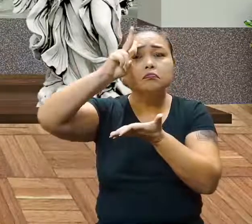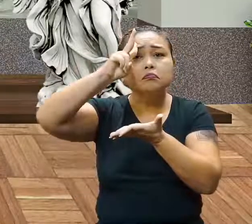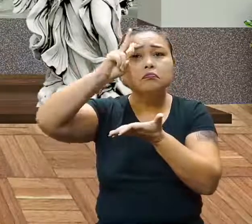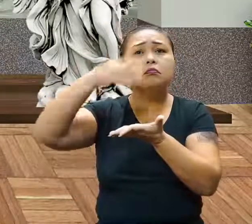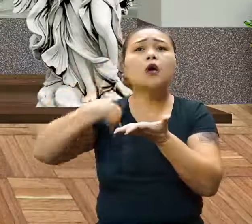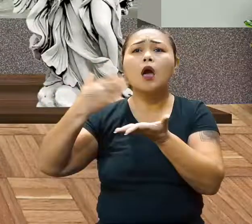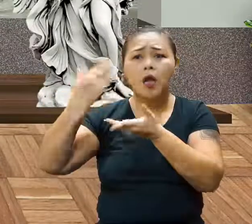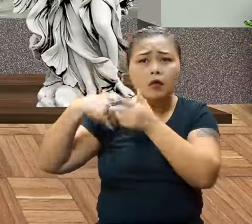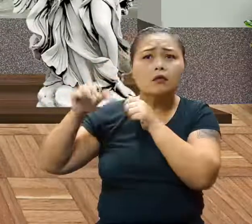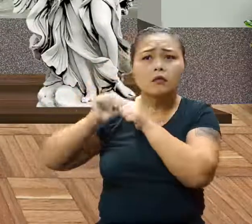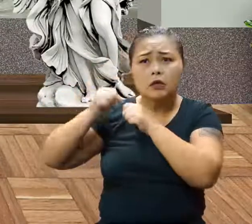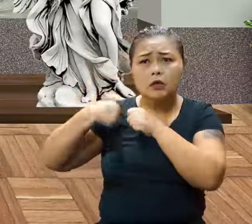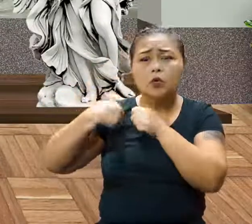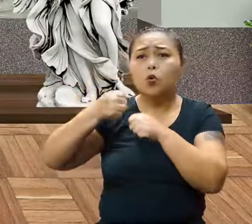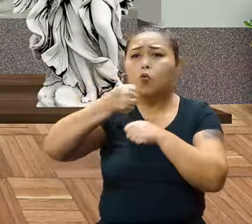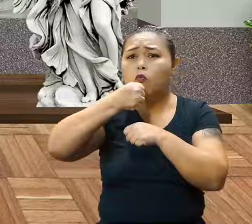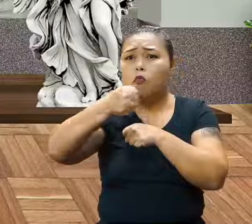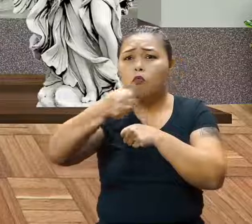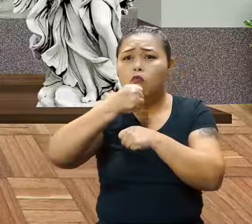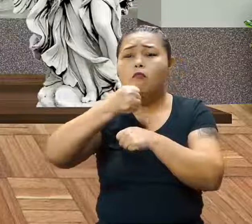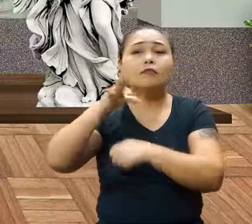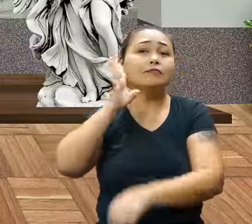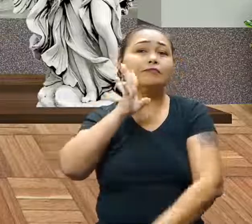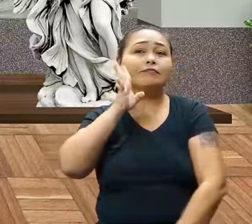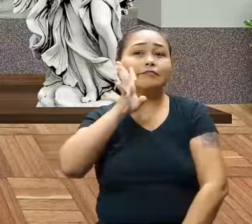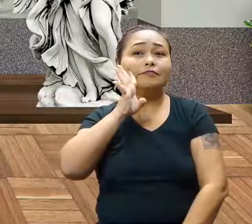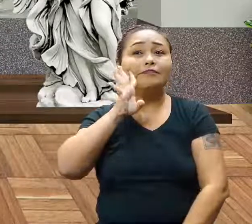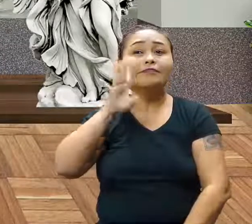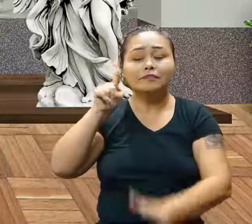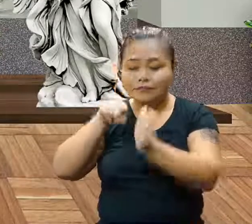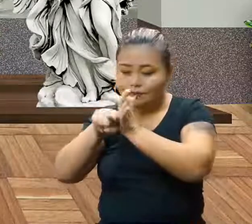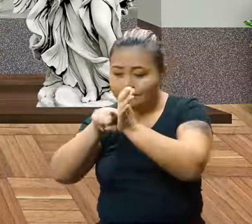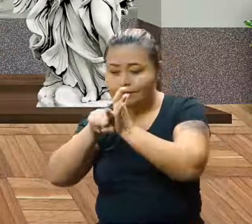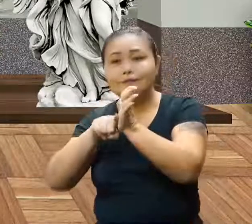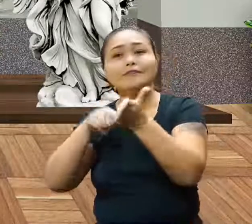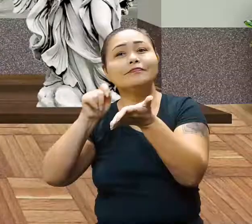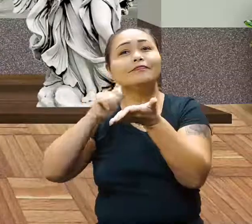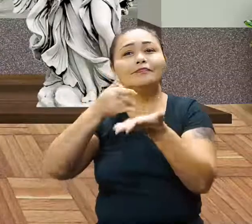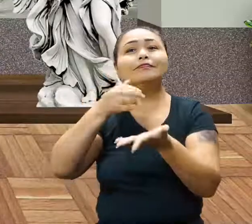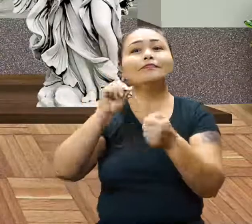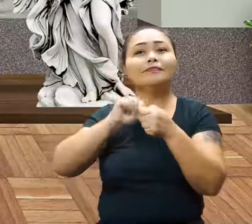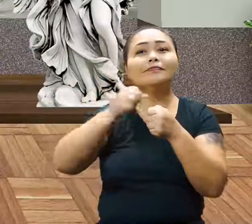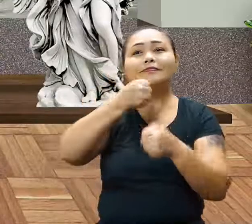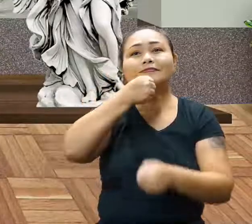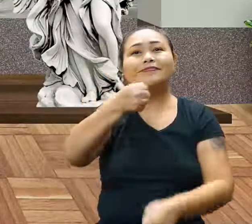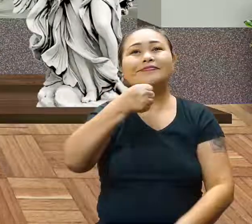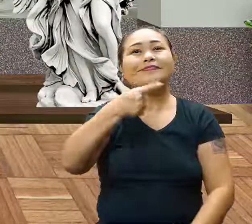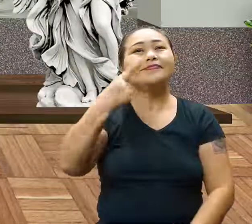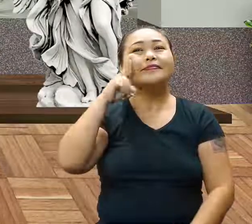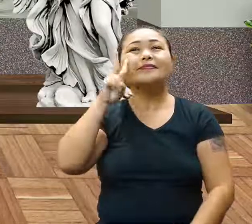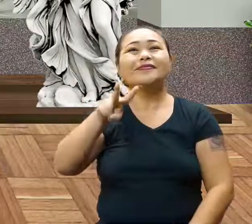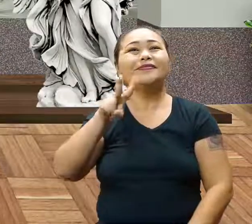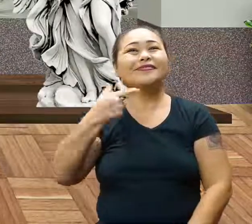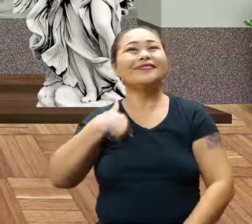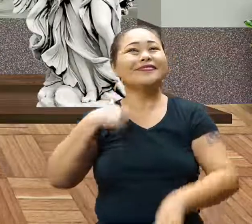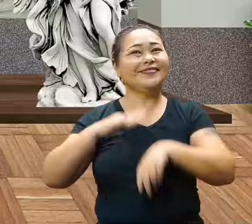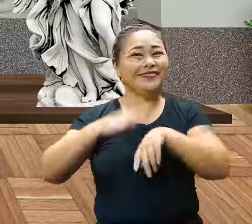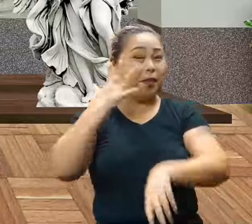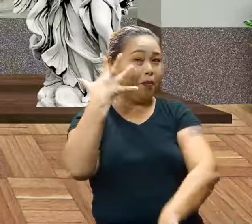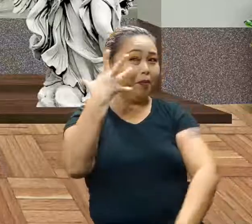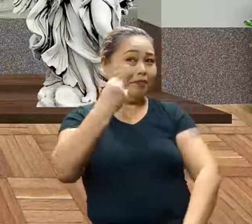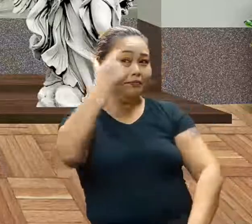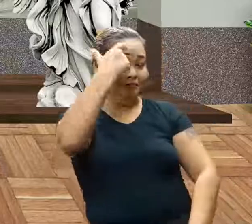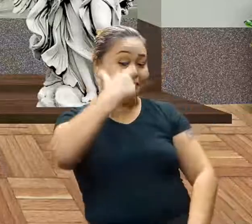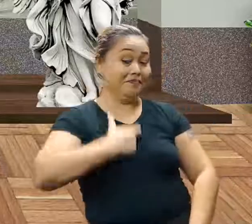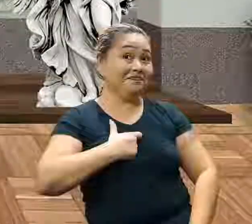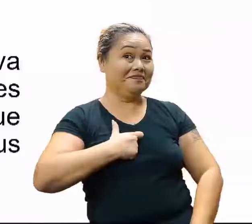muito bacana fazer todo esse levantamento, tá bom? Até eu me surpreendi que não me vi assim mais bonito, inclusive, tá certo? Vamos